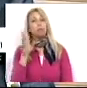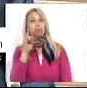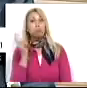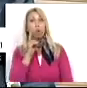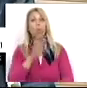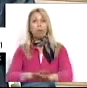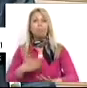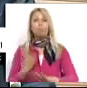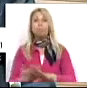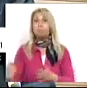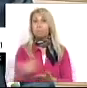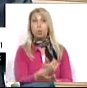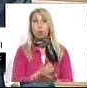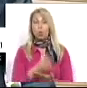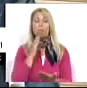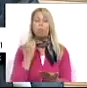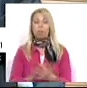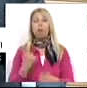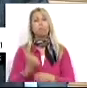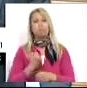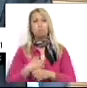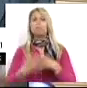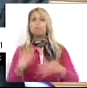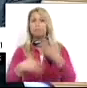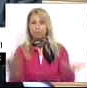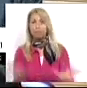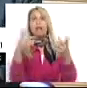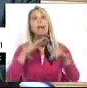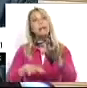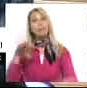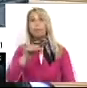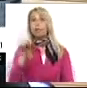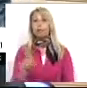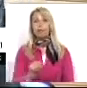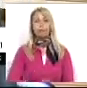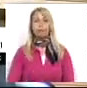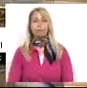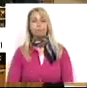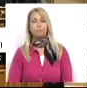para potenciar o funcionamento da atividade dessas mesmas Assembleias Distritais.